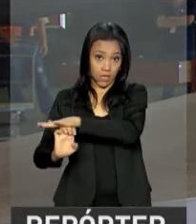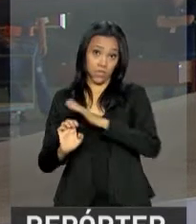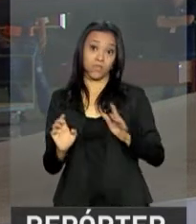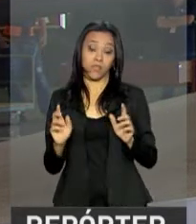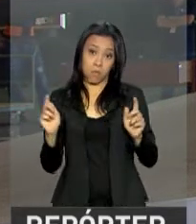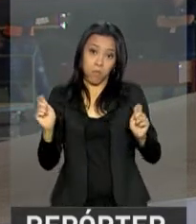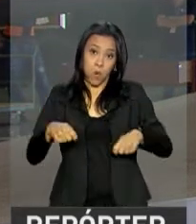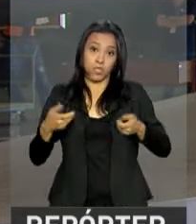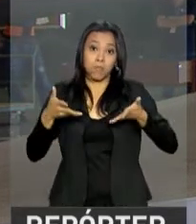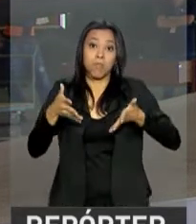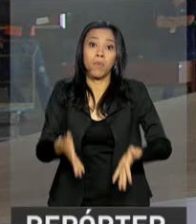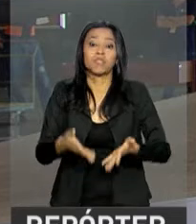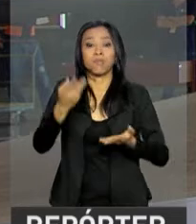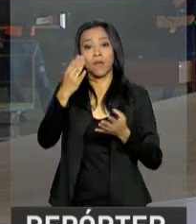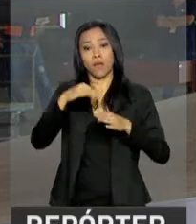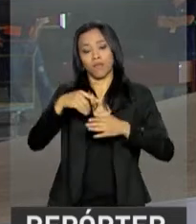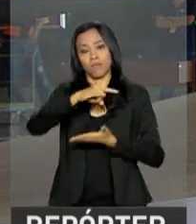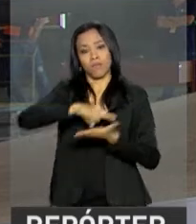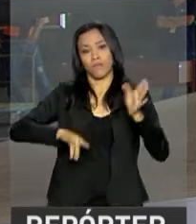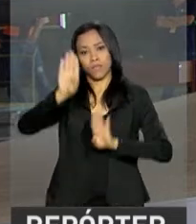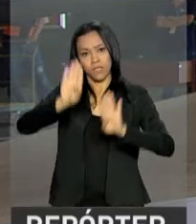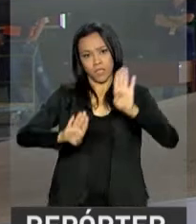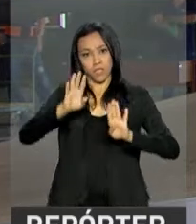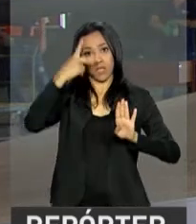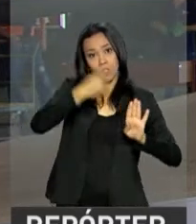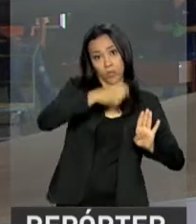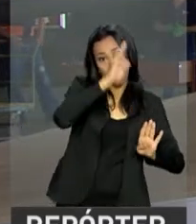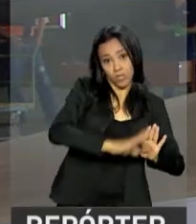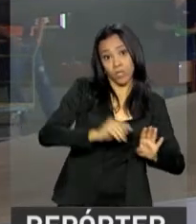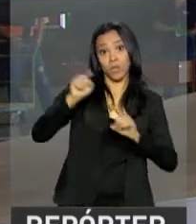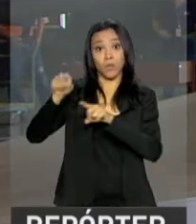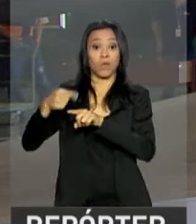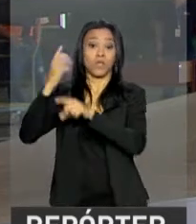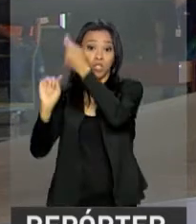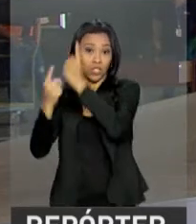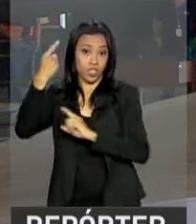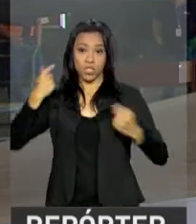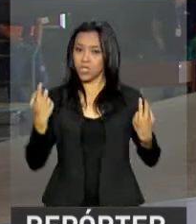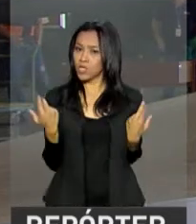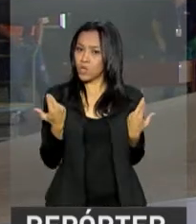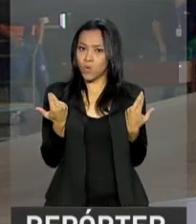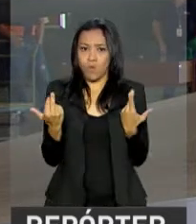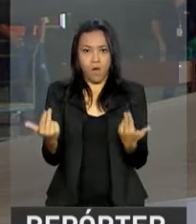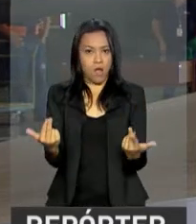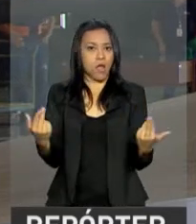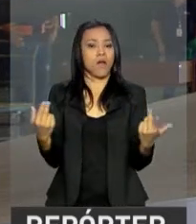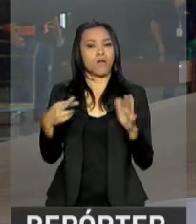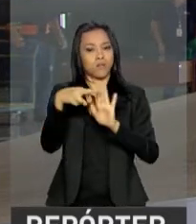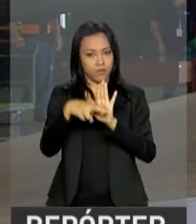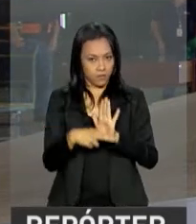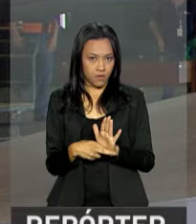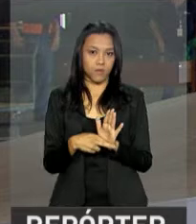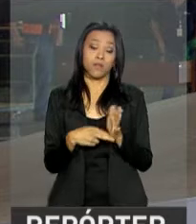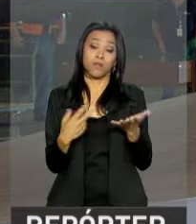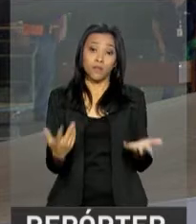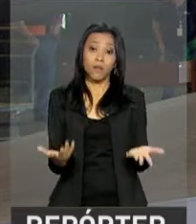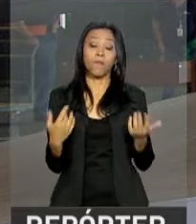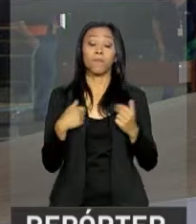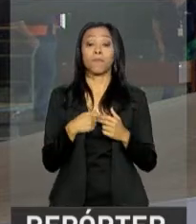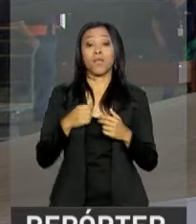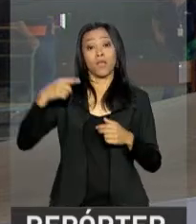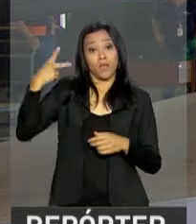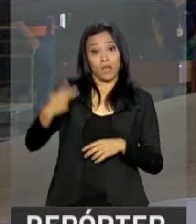de licitações públicas, tanto no Chile quanto no Brasil, em igualdade de condições com os empresários locais. A estimativa do